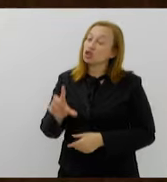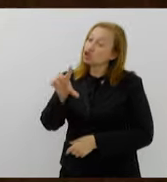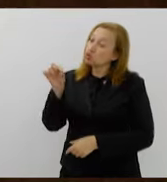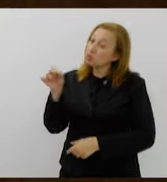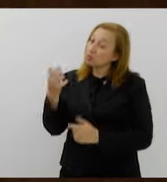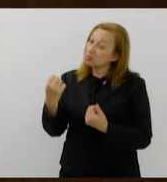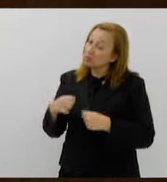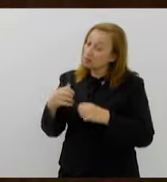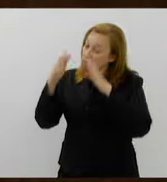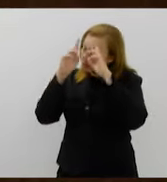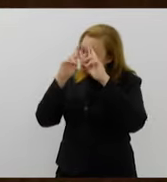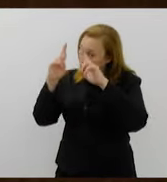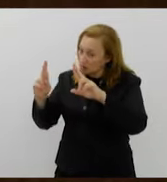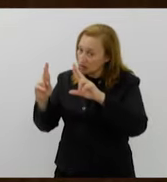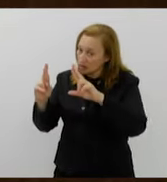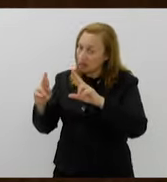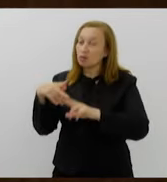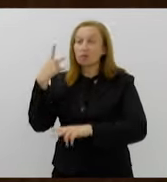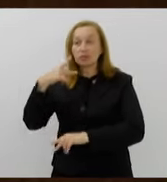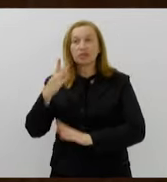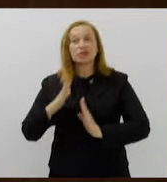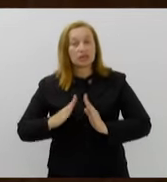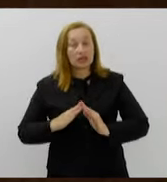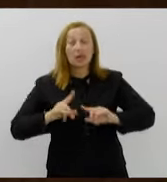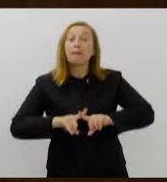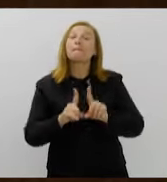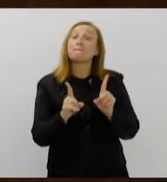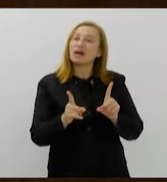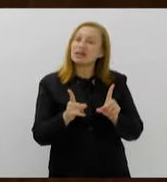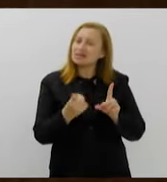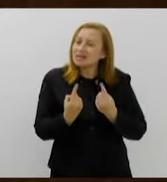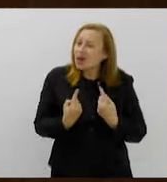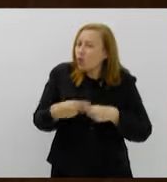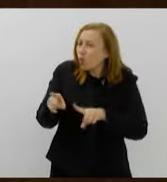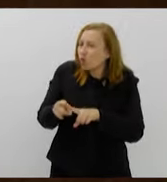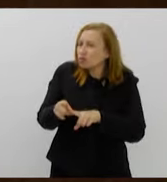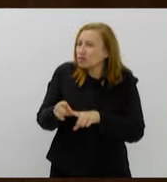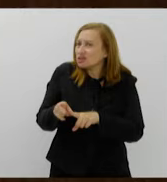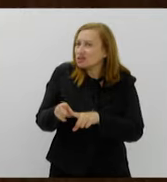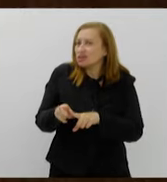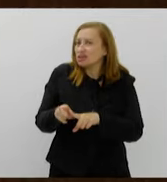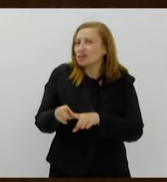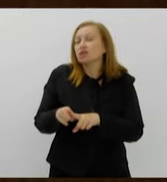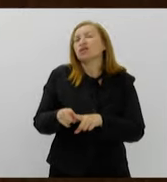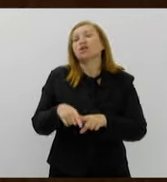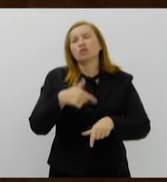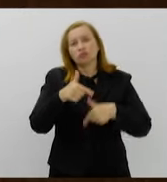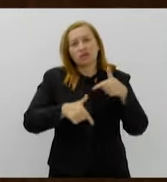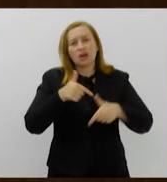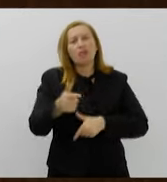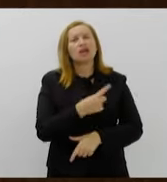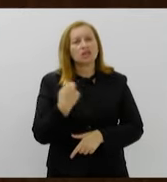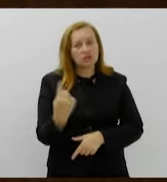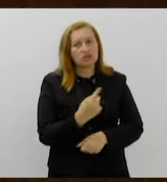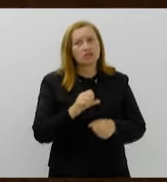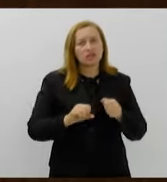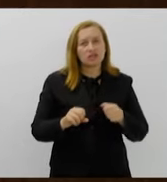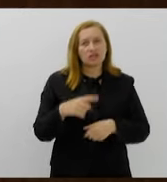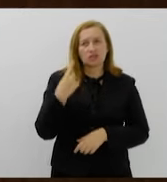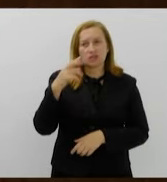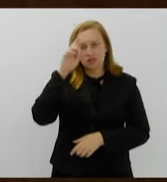como parlamentares desta casa mas que afronta moralmente o trabalho que nós estamos fazendo presidente que